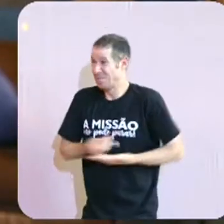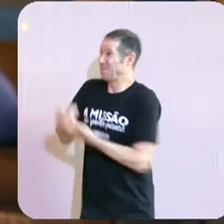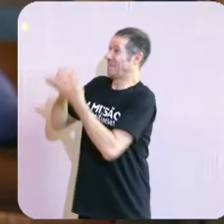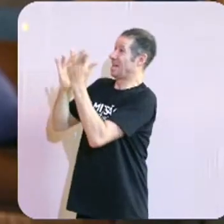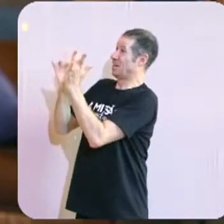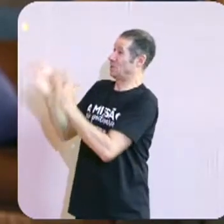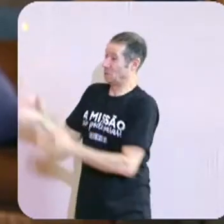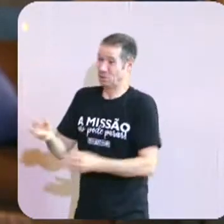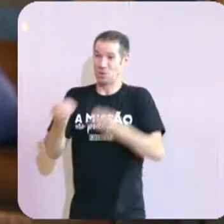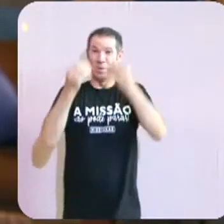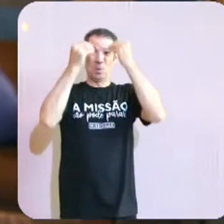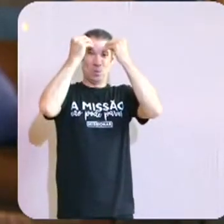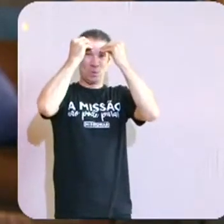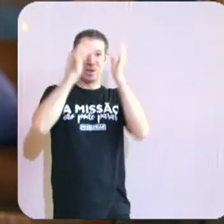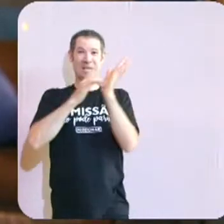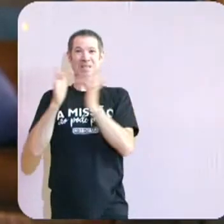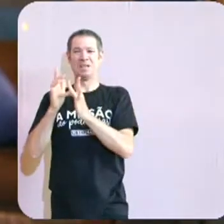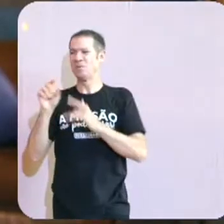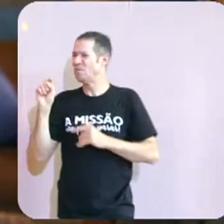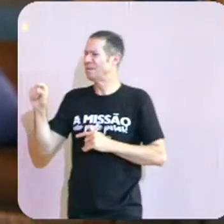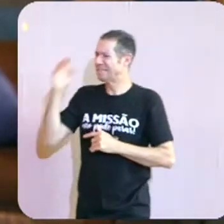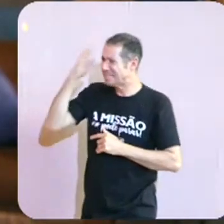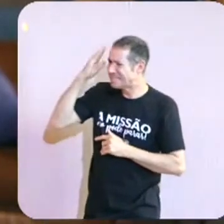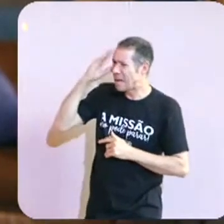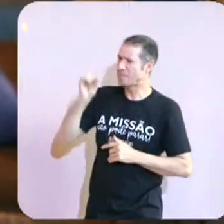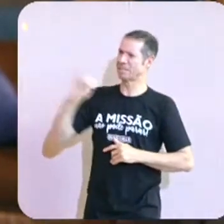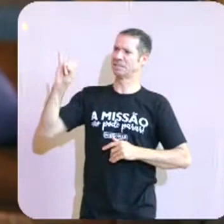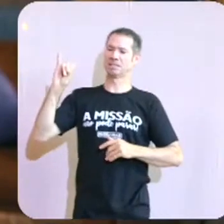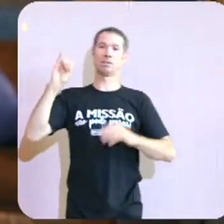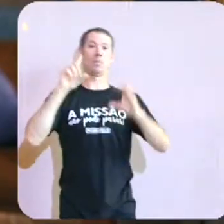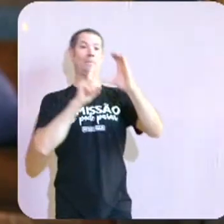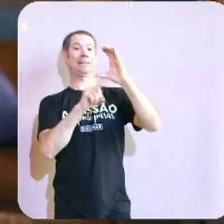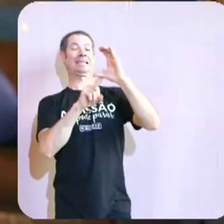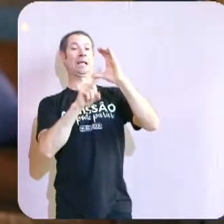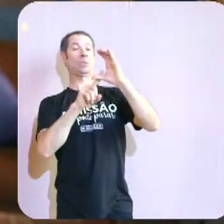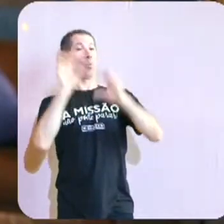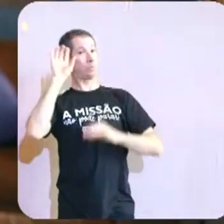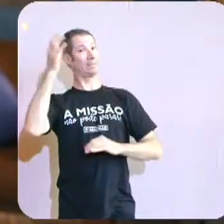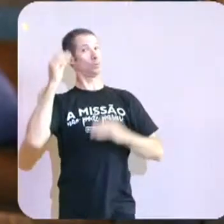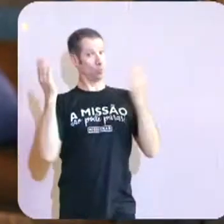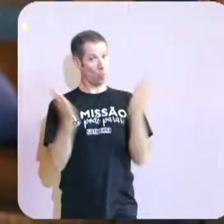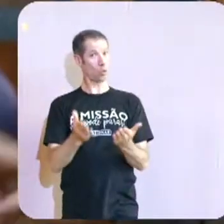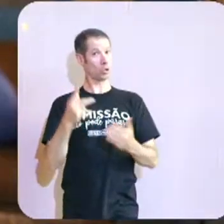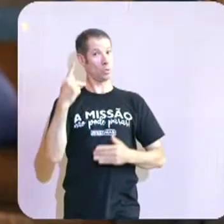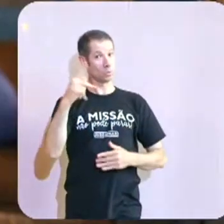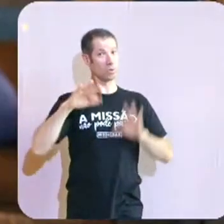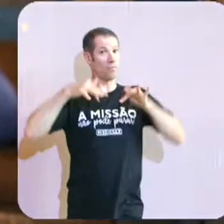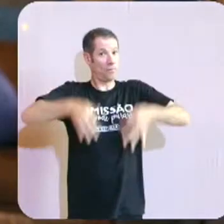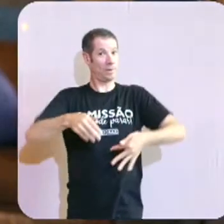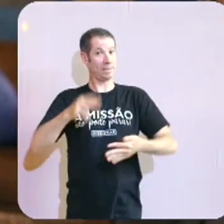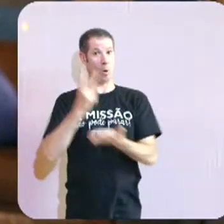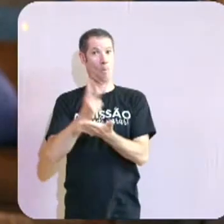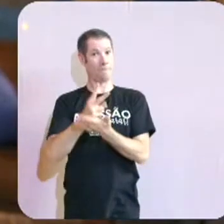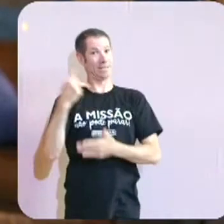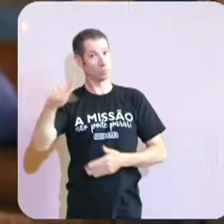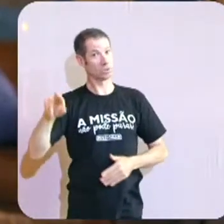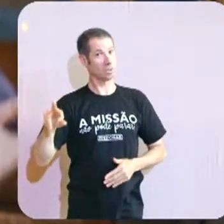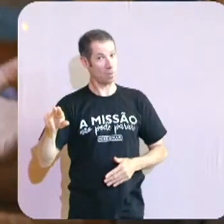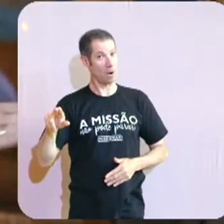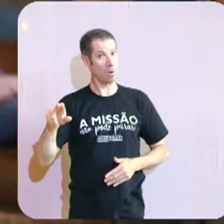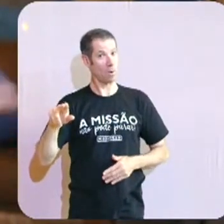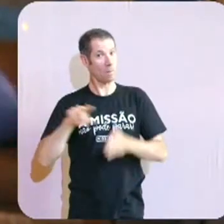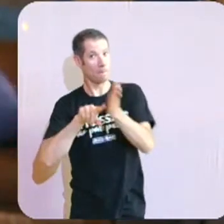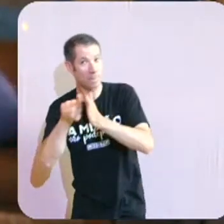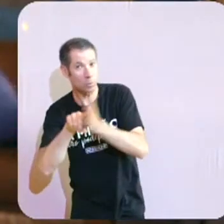me recordo que eu perguntei para ele assim, você sabe que se você tomar essa decisão hoje, o seu fim pode ser o mesmo que o do seu irmão? E